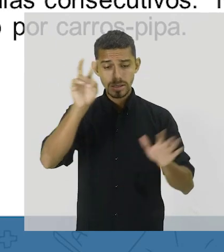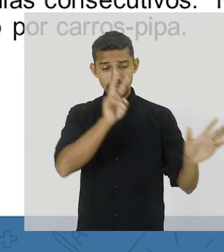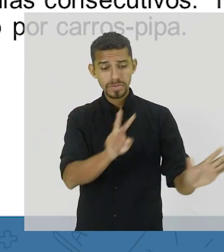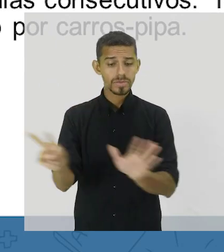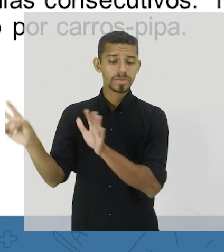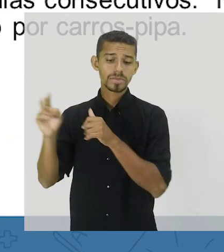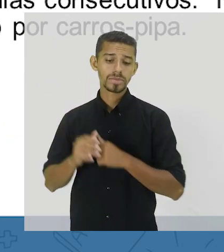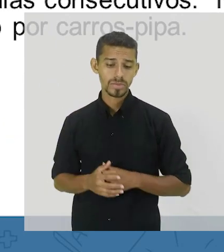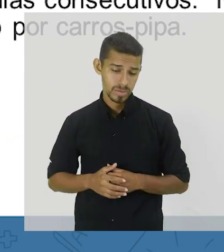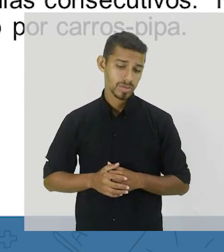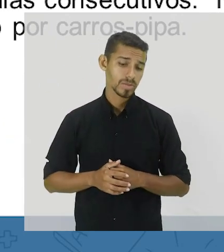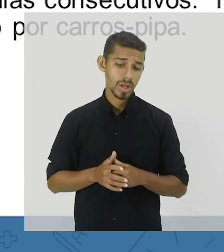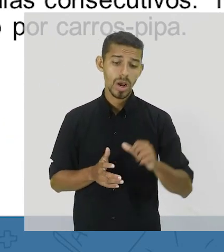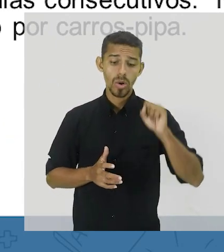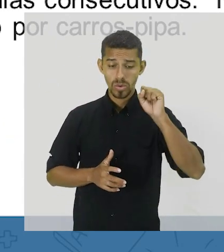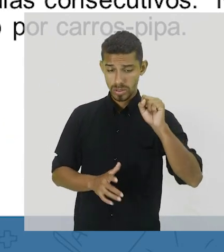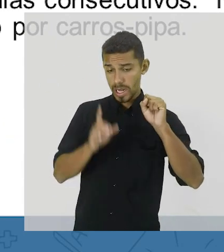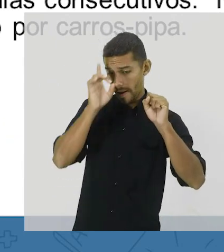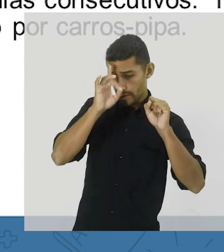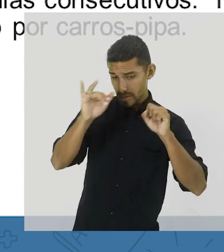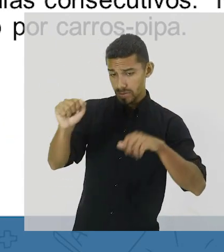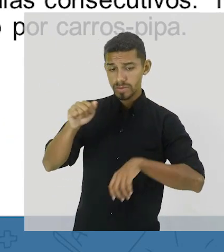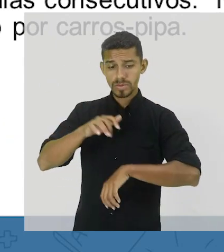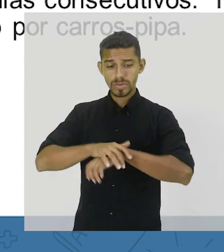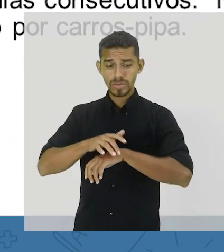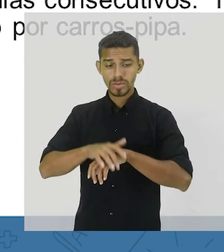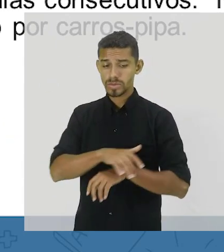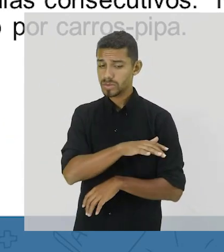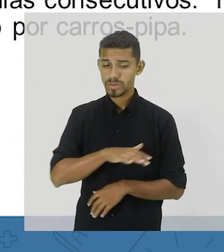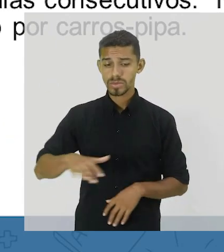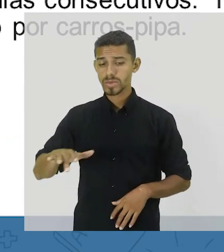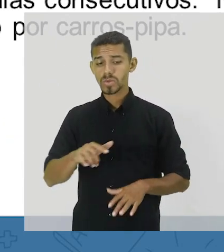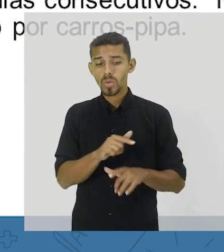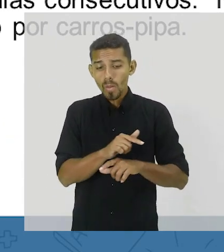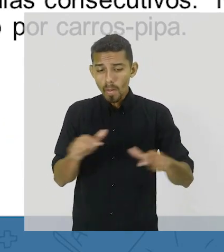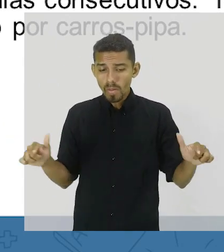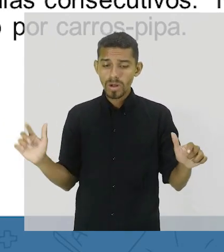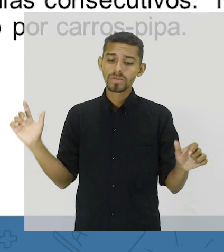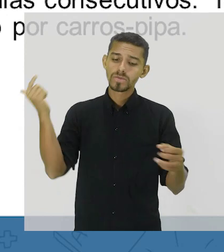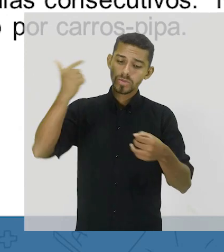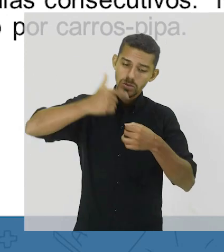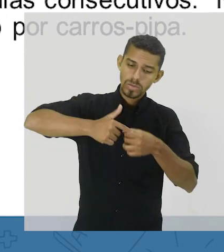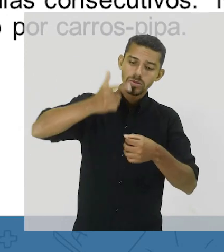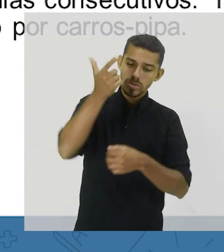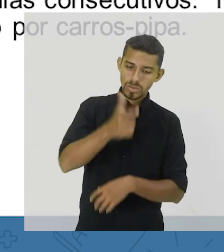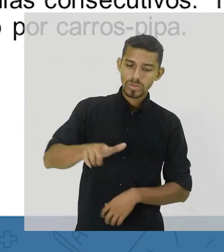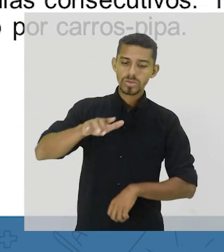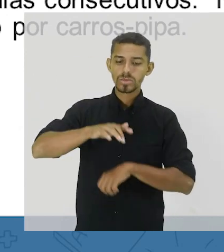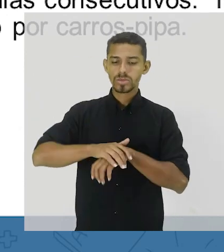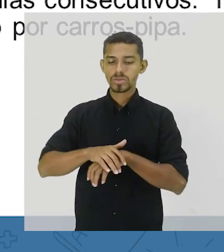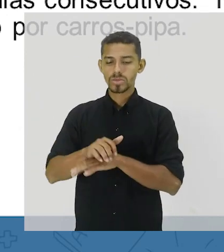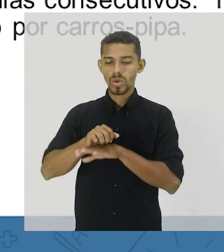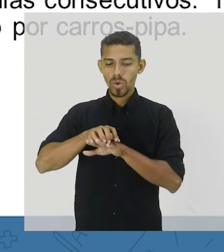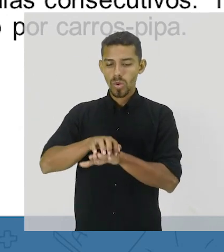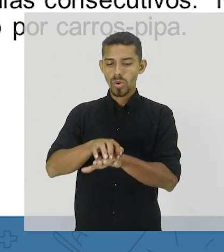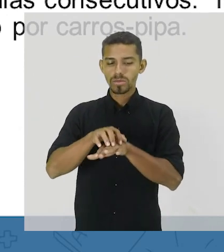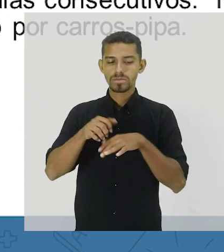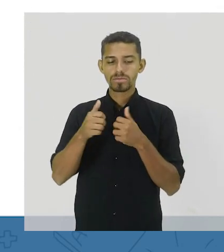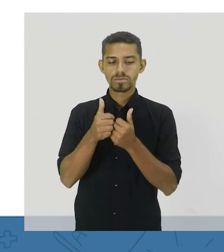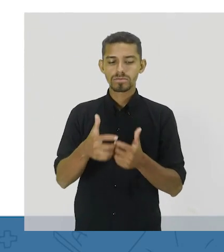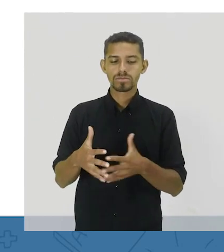No 8º dia, o reservatório vazio é completamente reabastecido por carros-pipa.